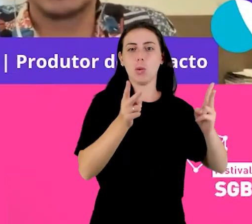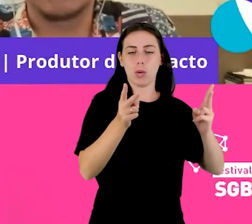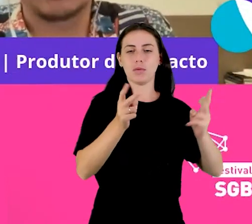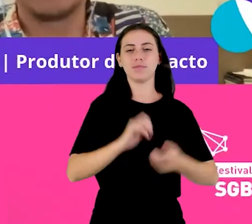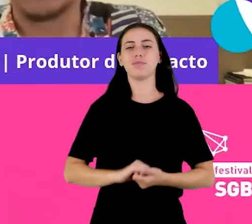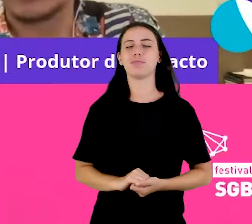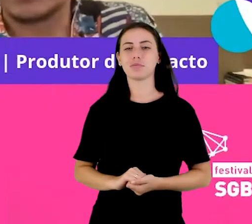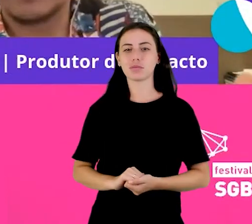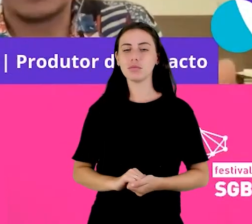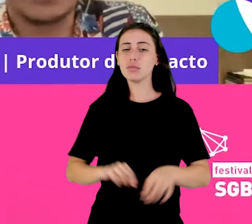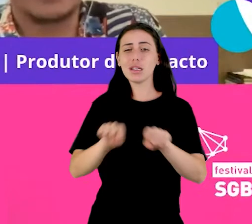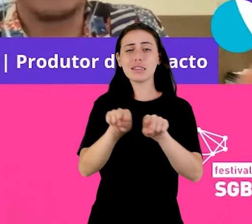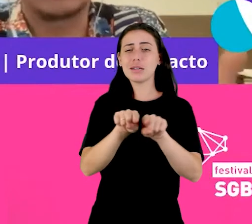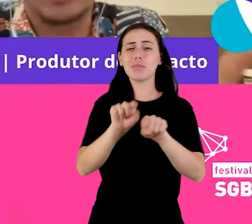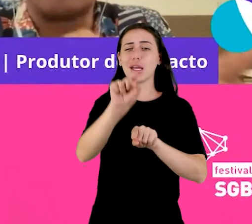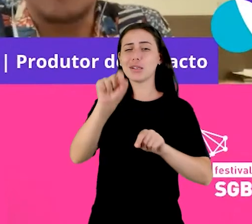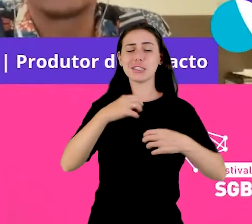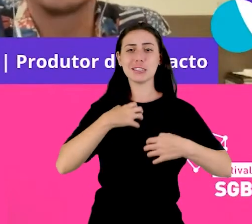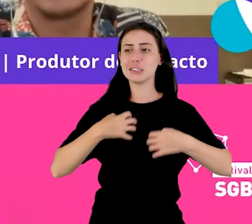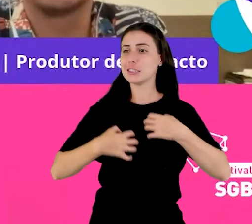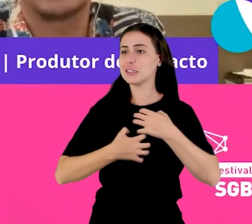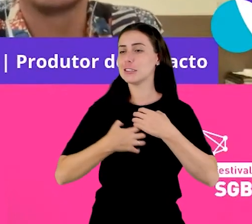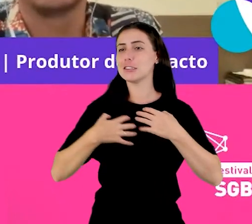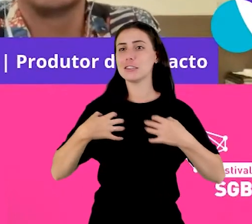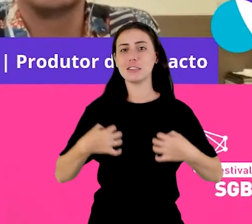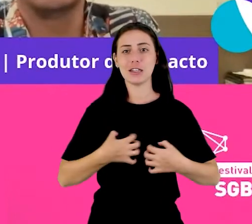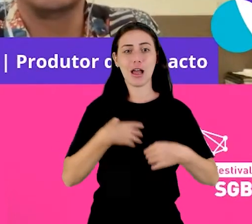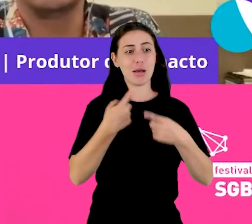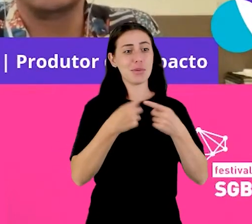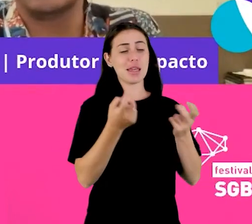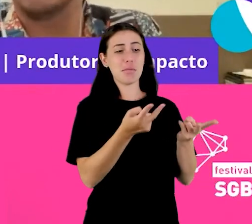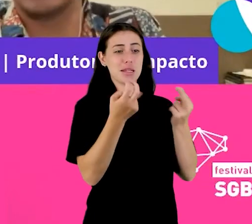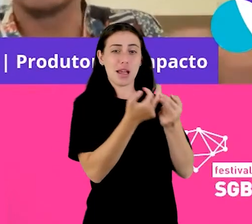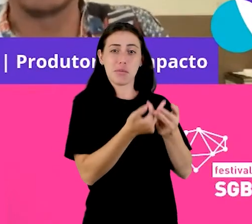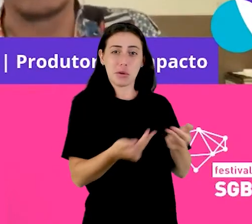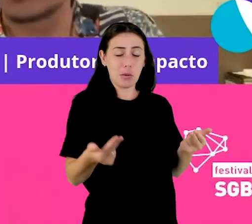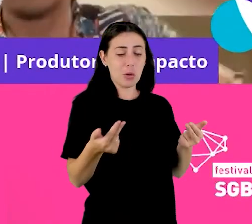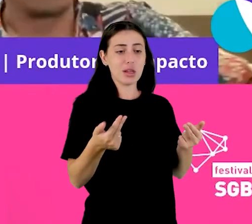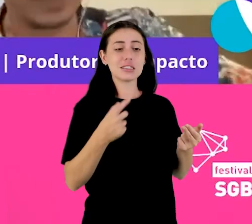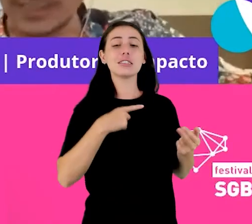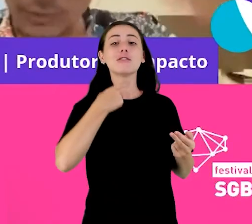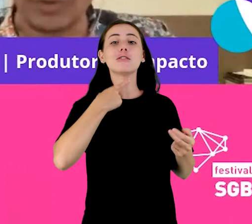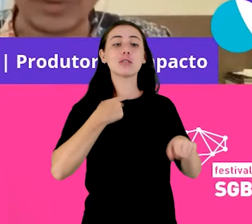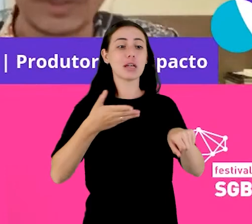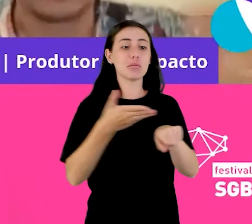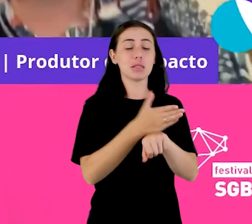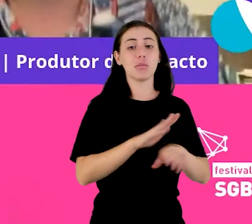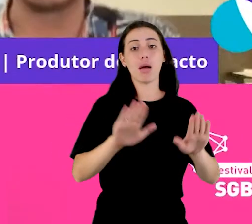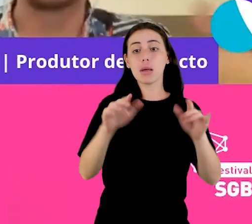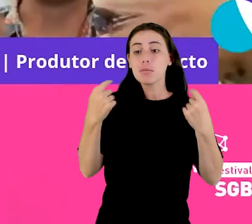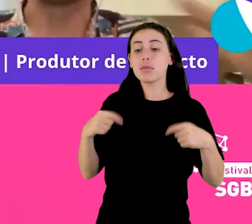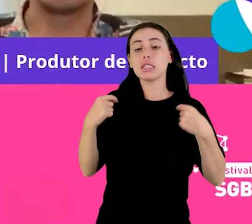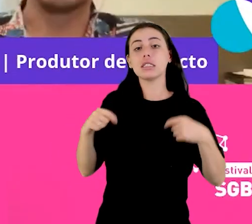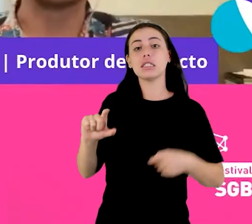às vezes. A gente quer mudar o mundo, mas a gente sabe que a gente tem que escolher um ponto onde a gente vai e trabalhar junto com tantas